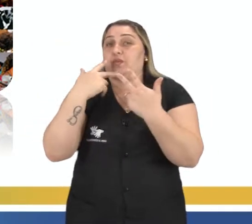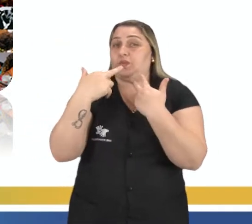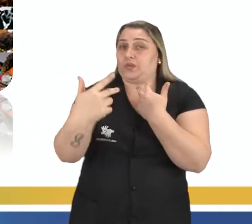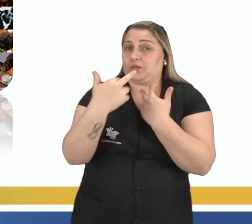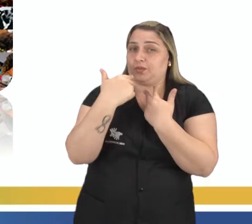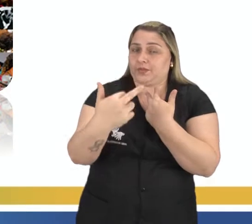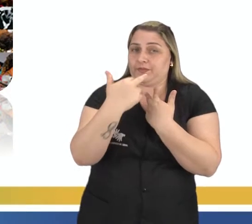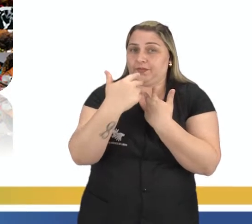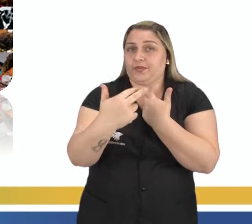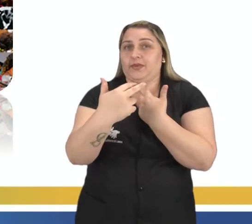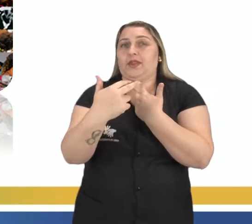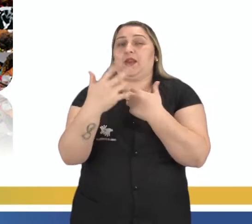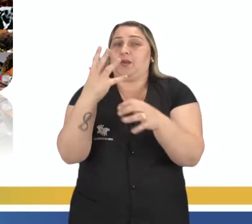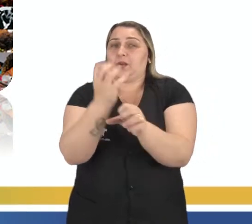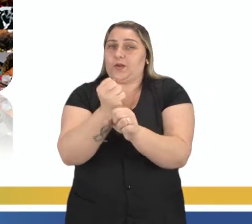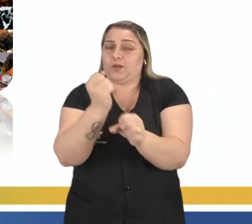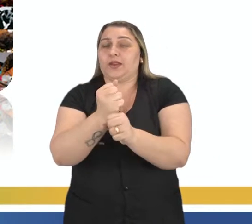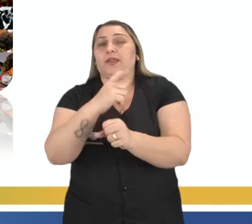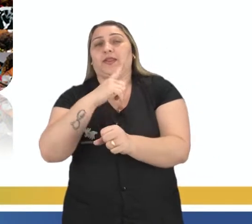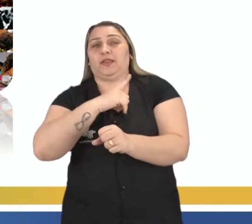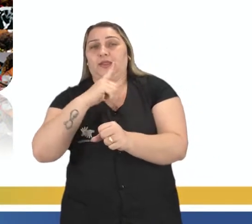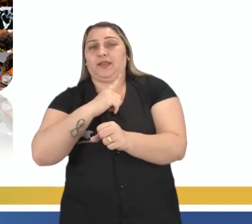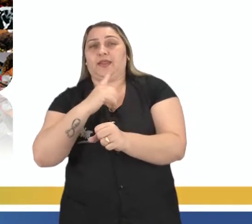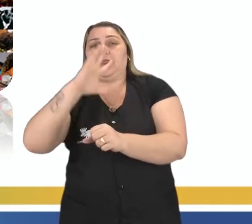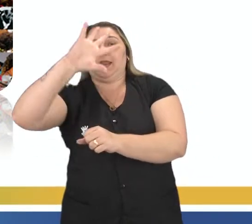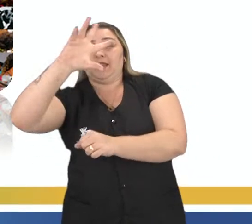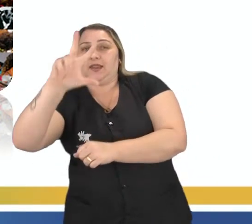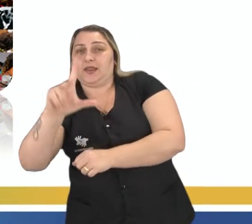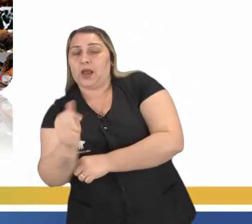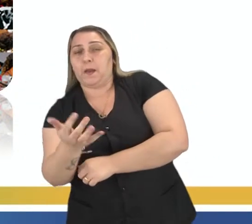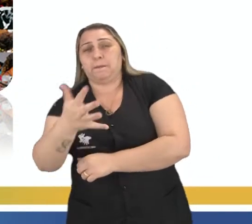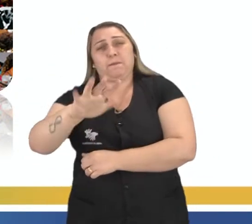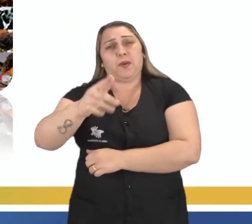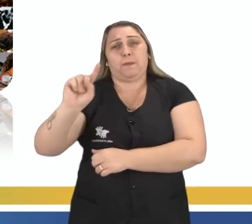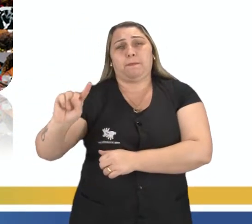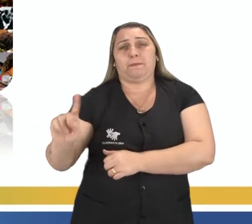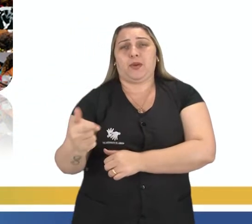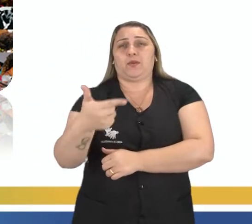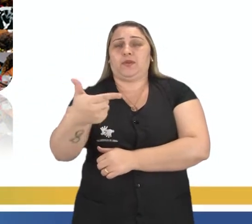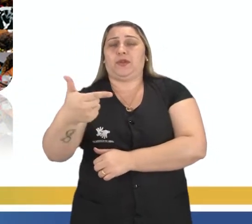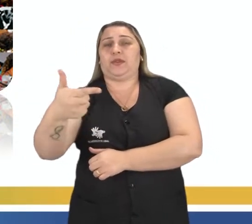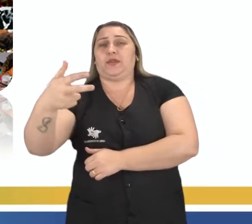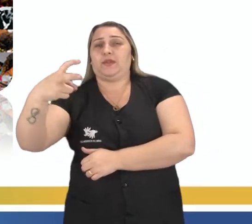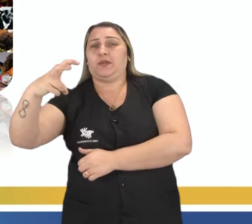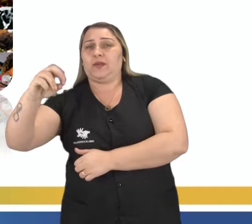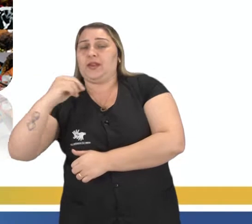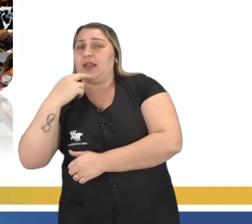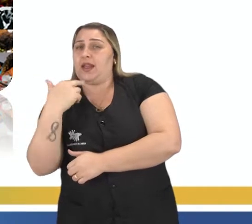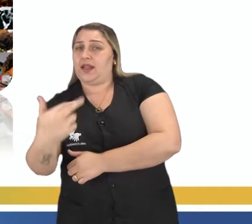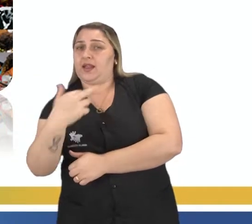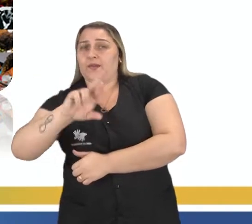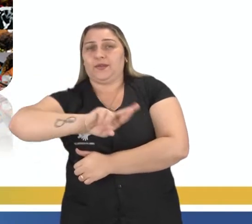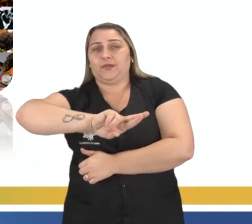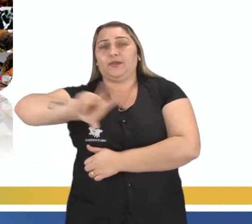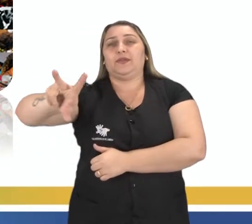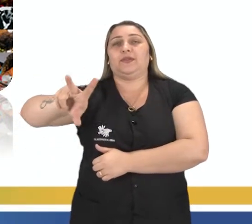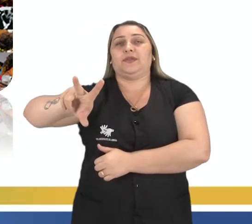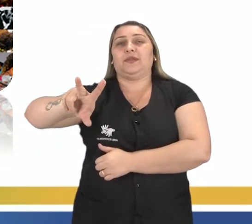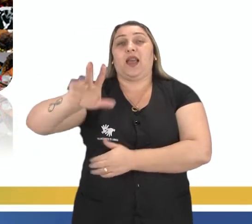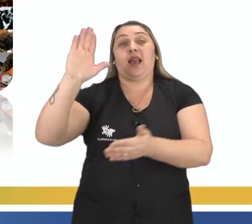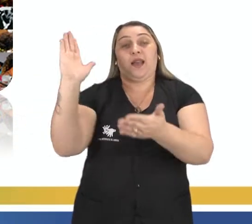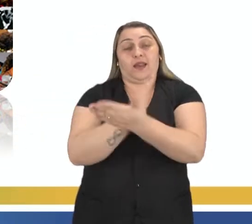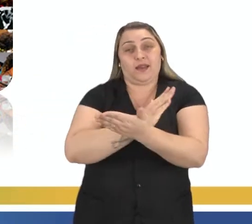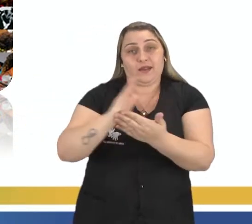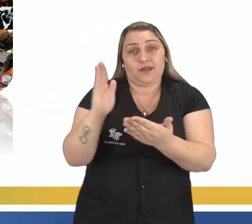idiomas. Calcula-se que existam na África cerca de 1.250 línguas diferentes.